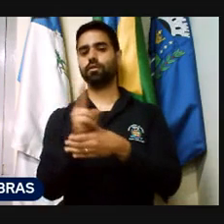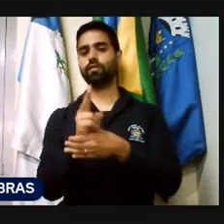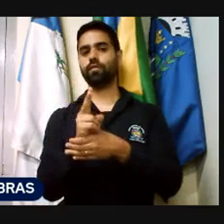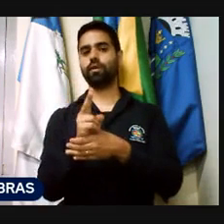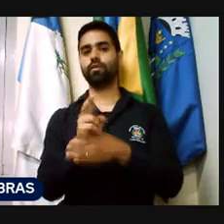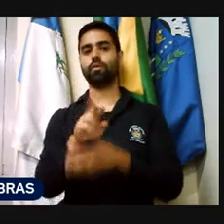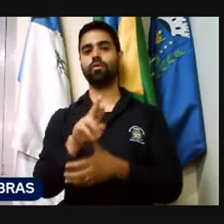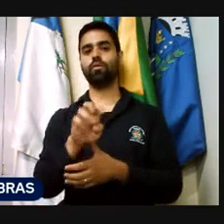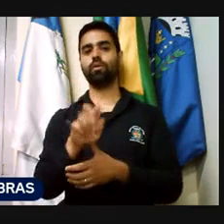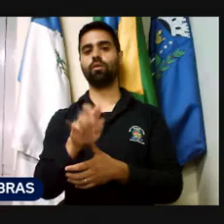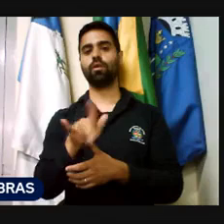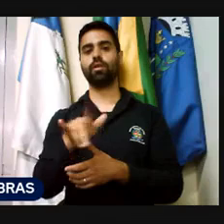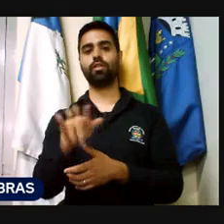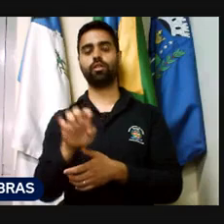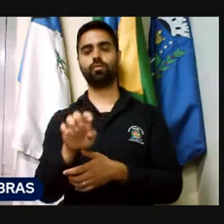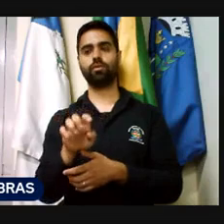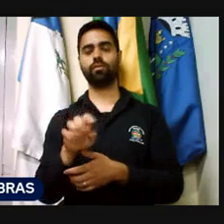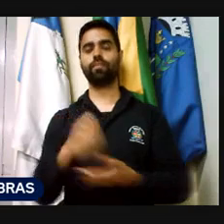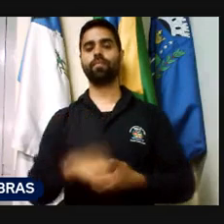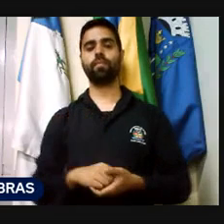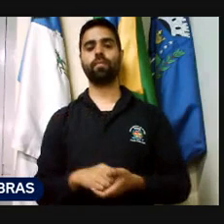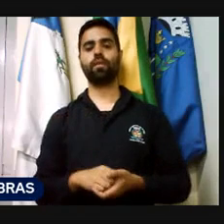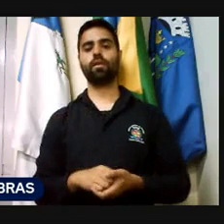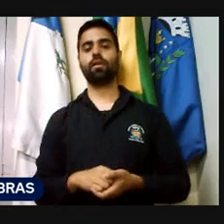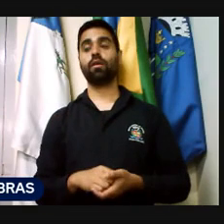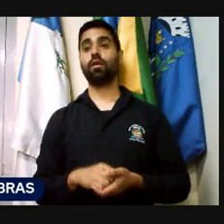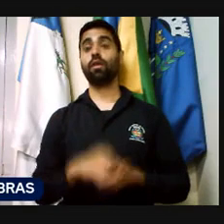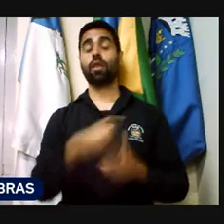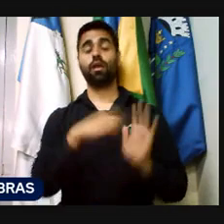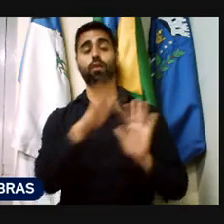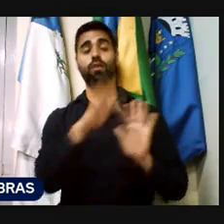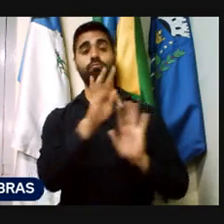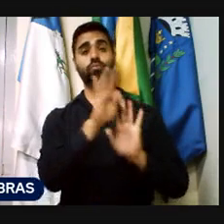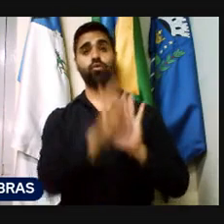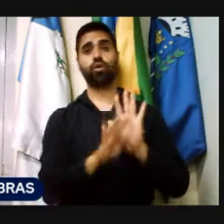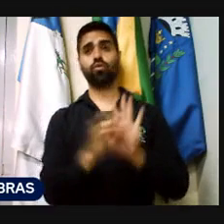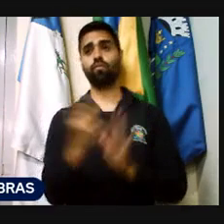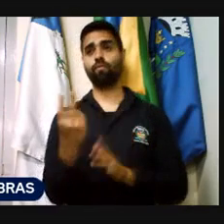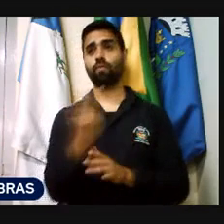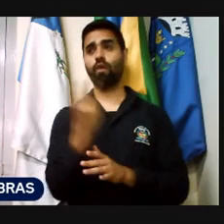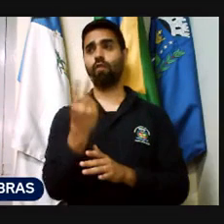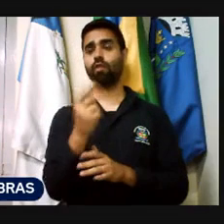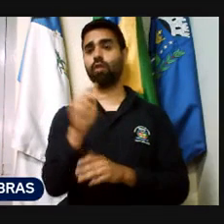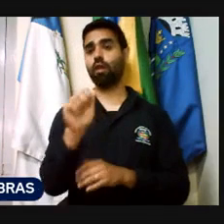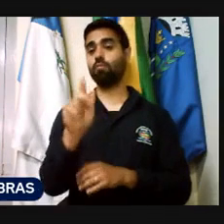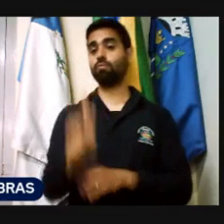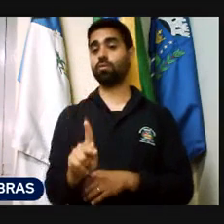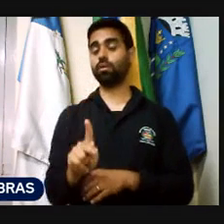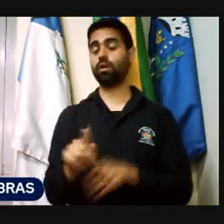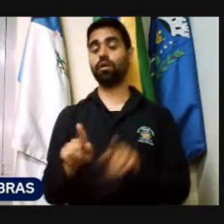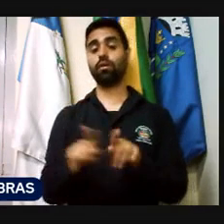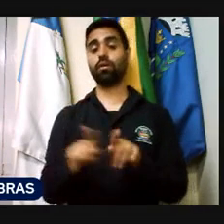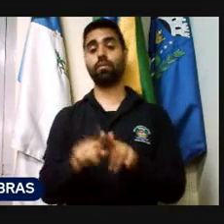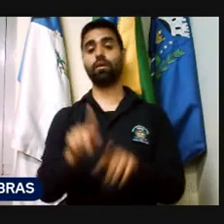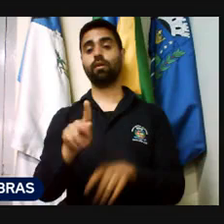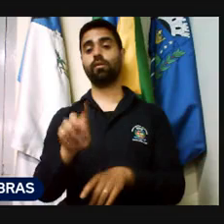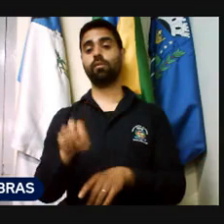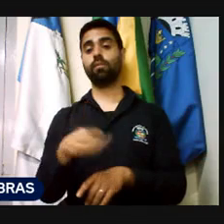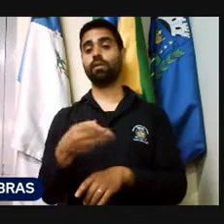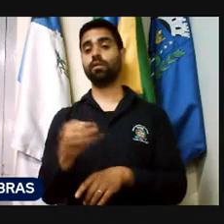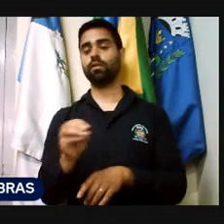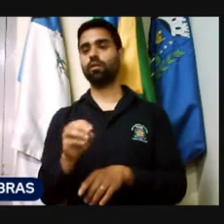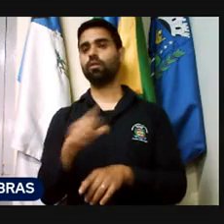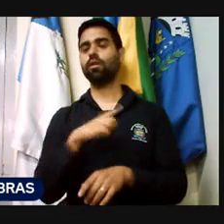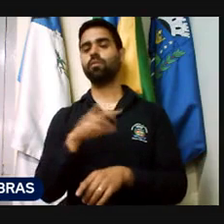o regime de previdência complementar. Pelo texto legal, o valor dos benefícios de aposentadoria e pensão, devido pelo